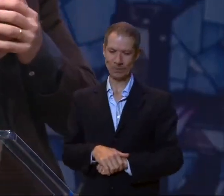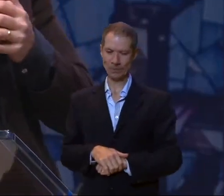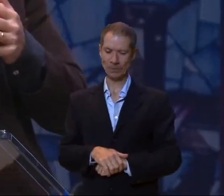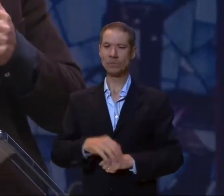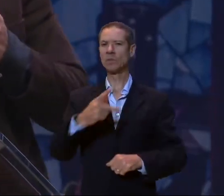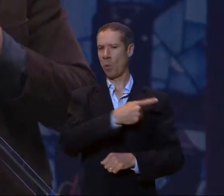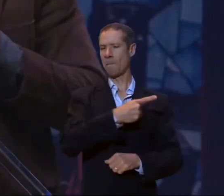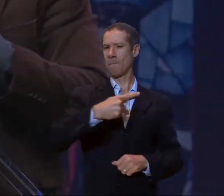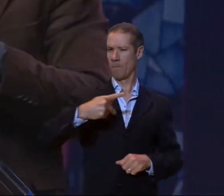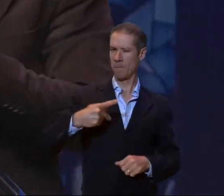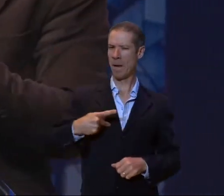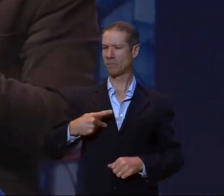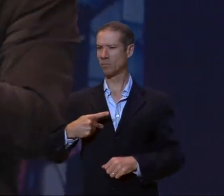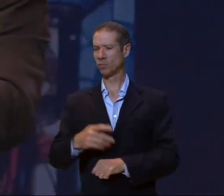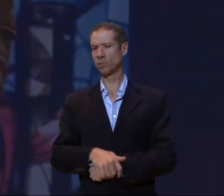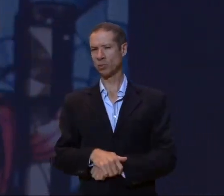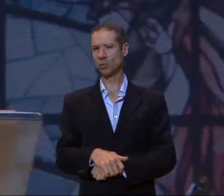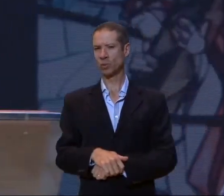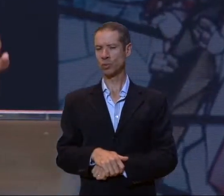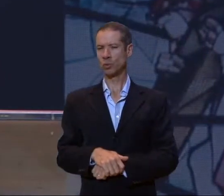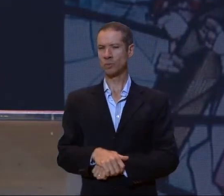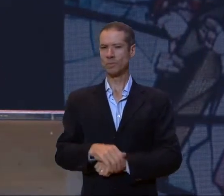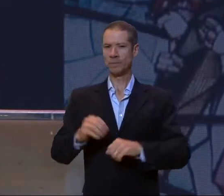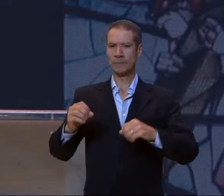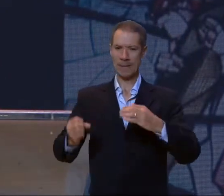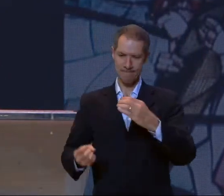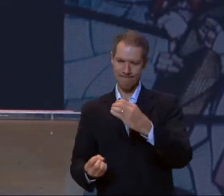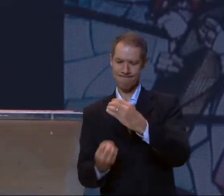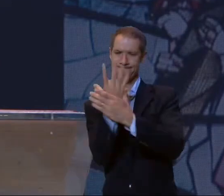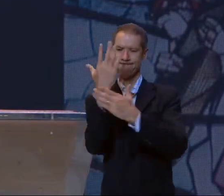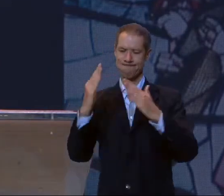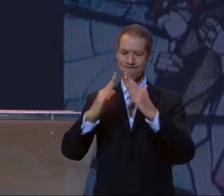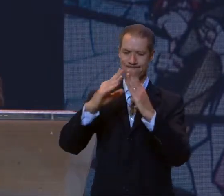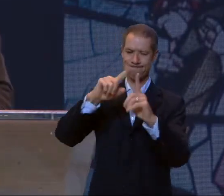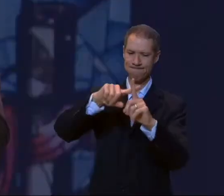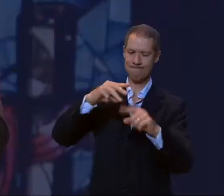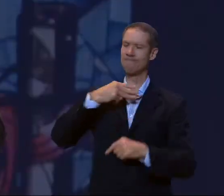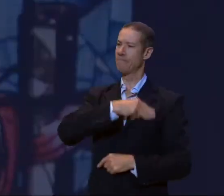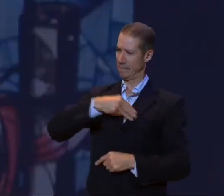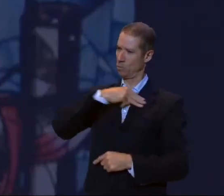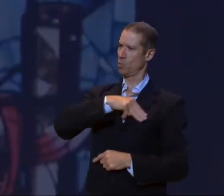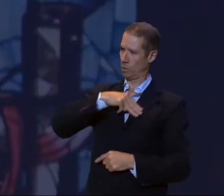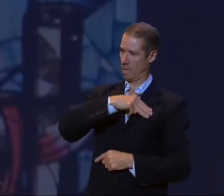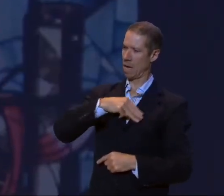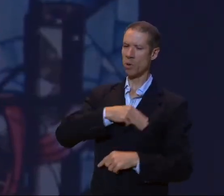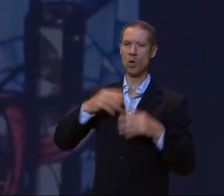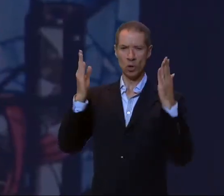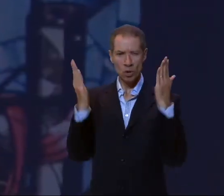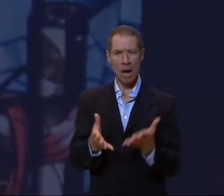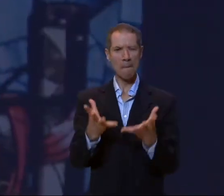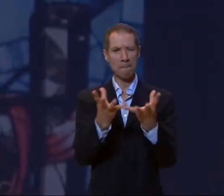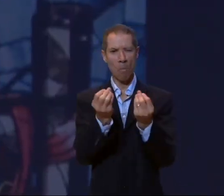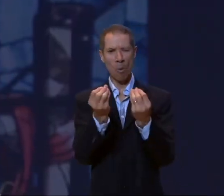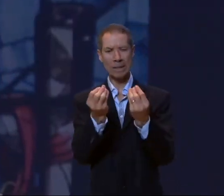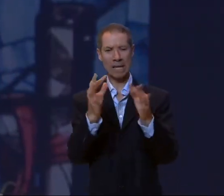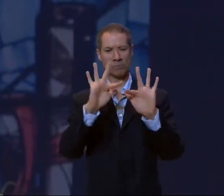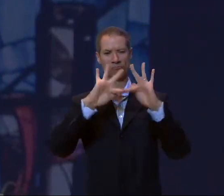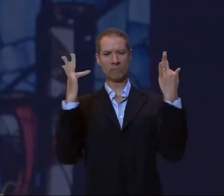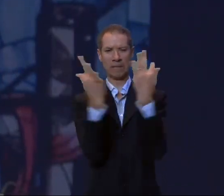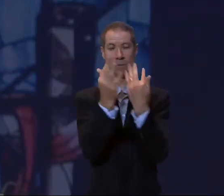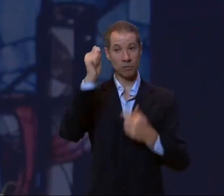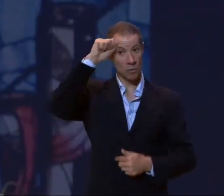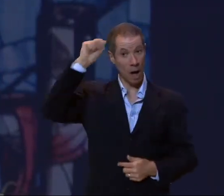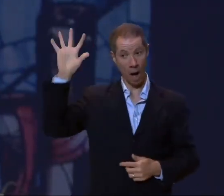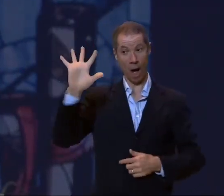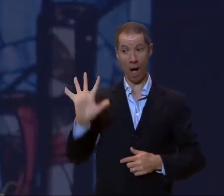um pastor que é plantador de igrejas, um missionário, que já esteve em muitas tribos na